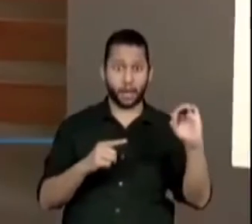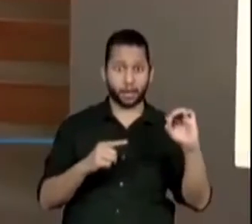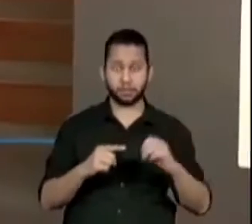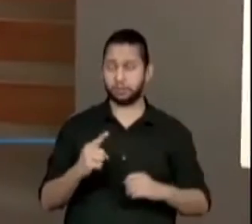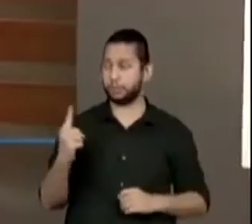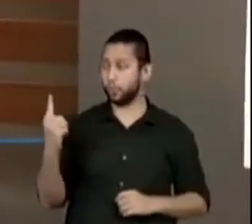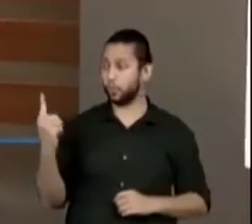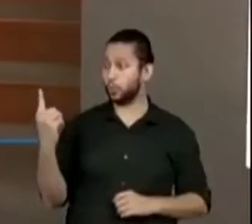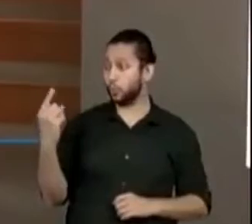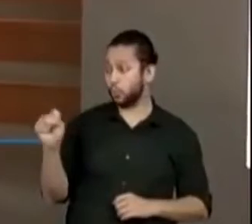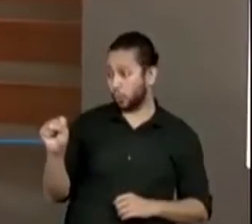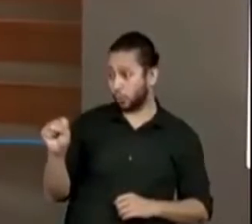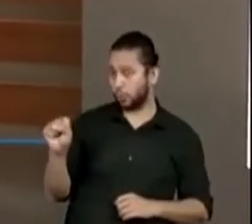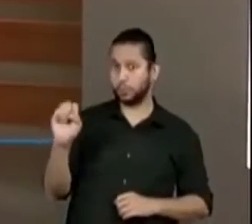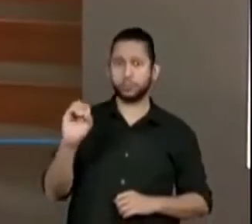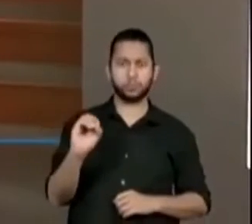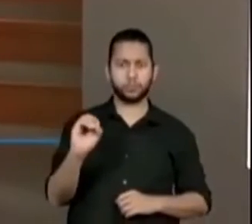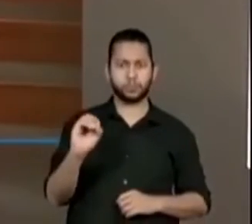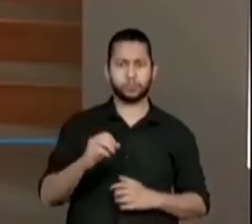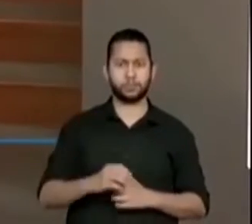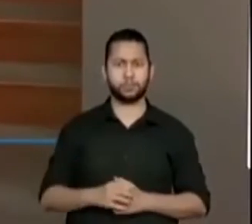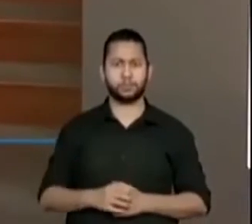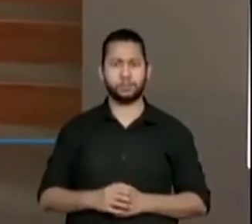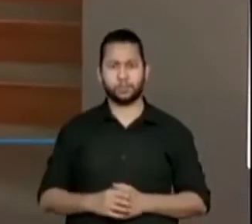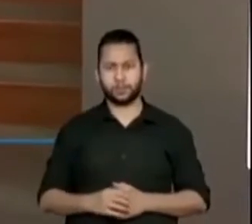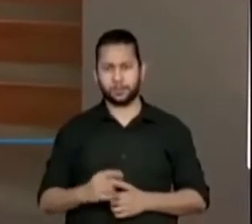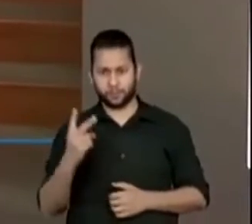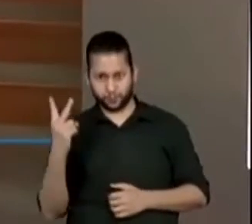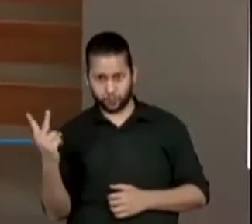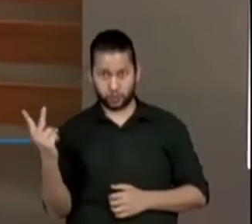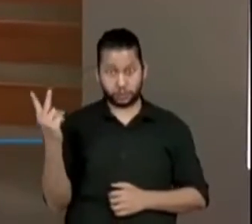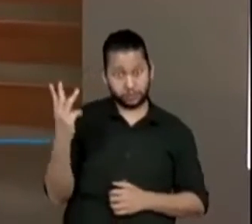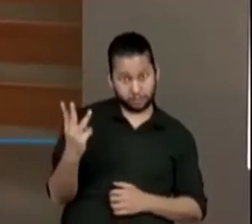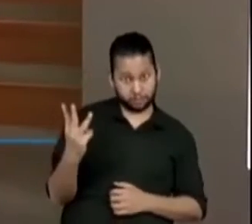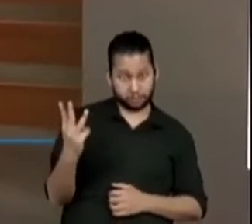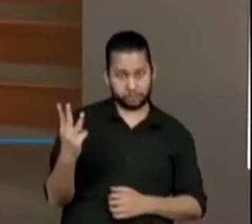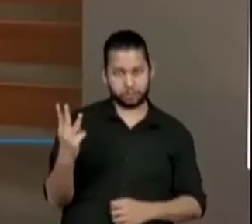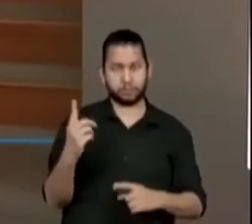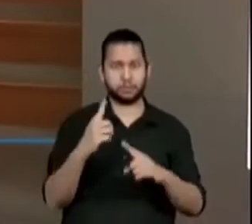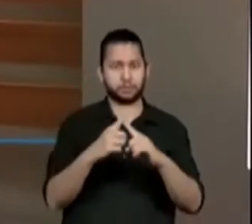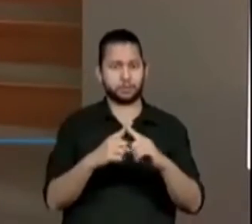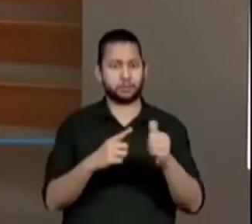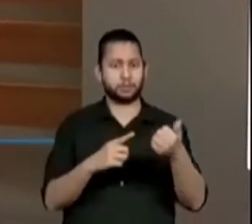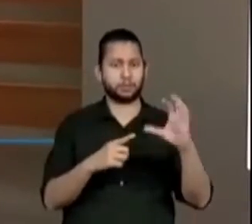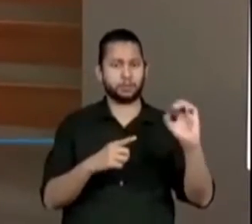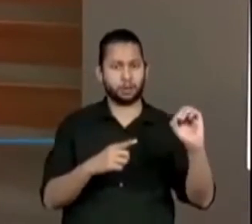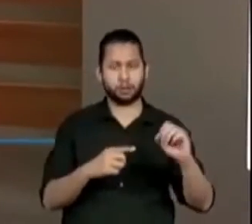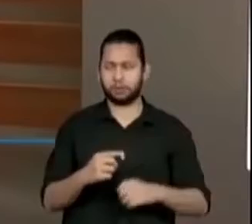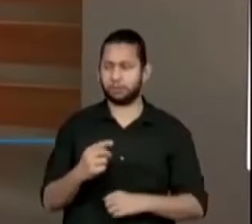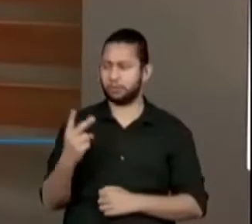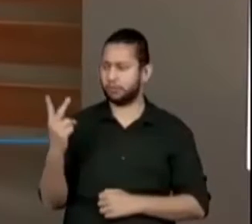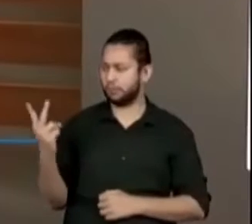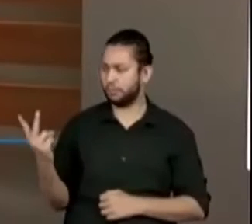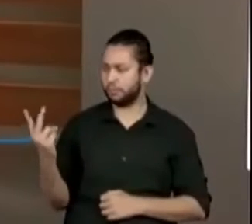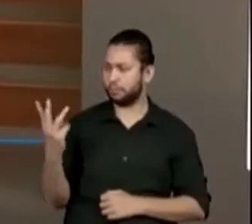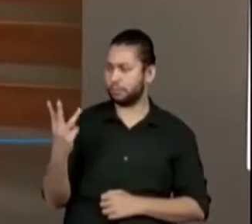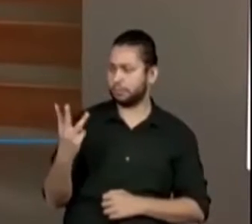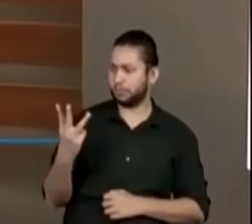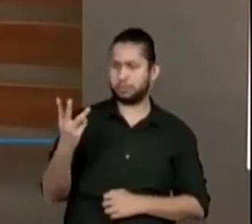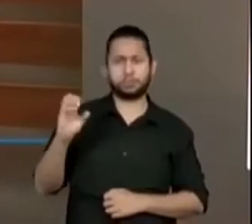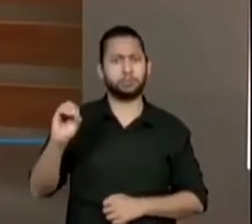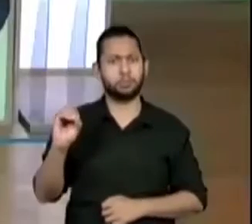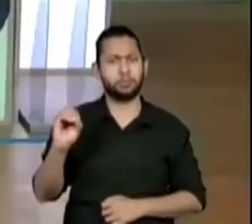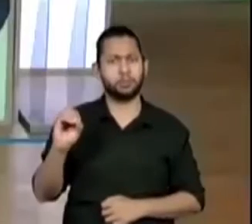aluno aí do 4º ano que sabe uma regrinha para realizar uma multiplicação por 10 sem utilizar a